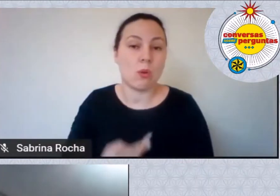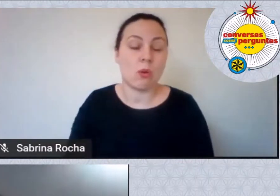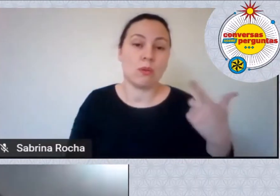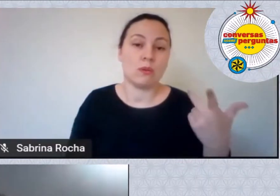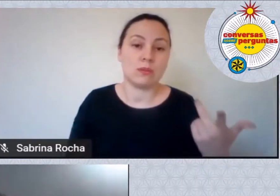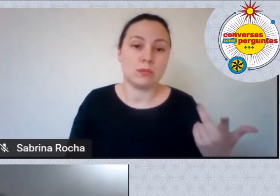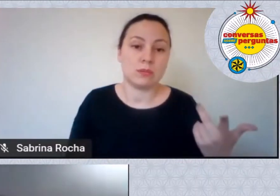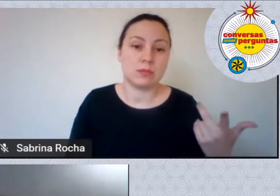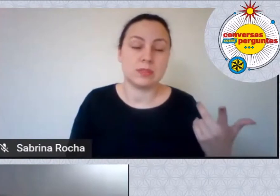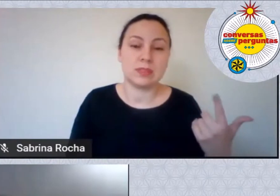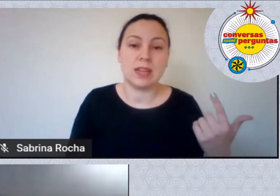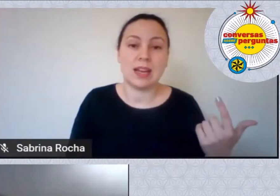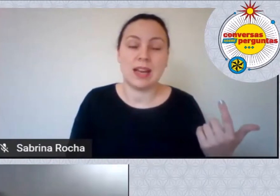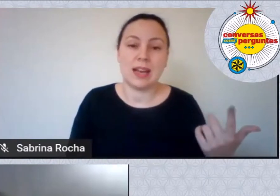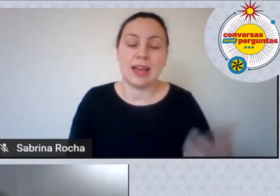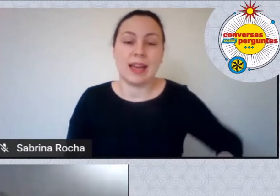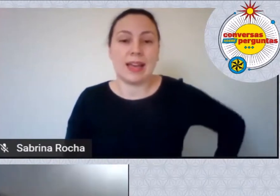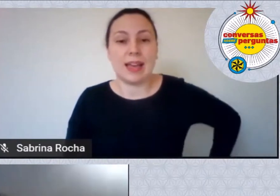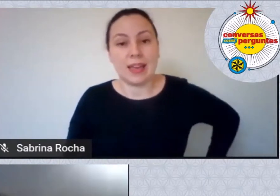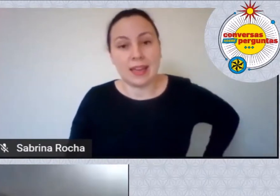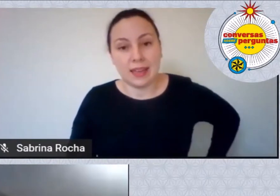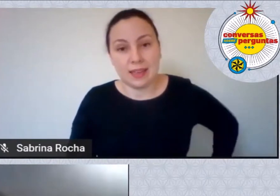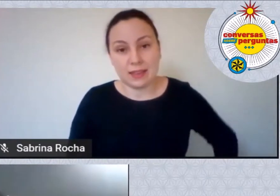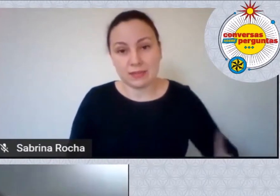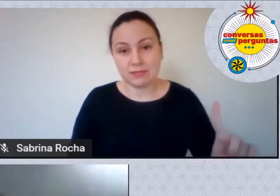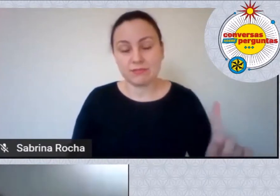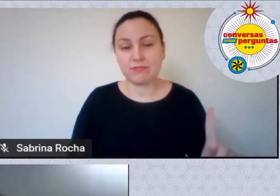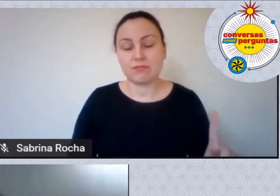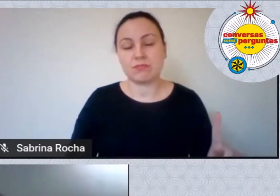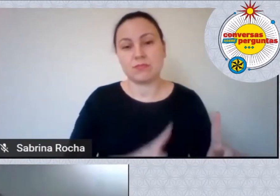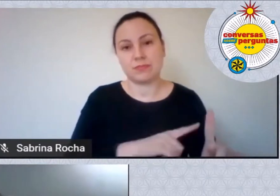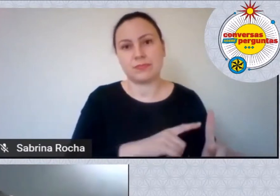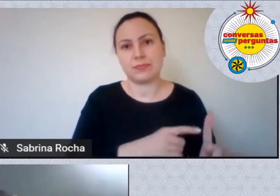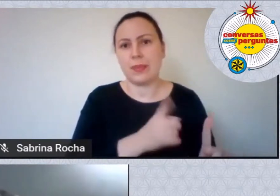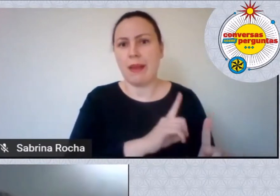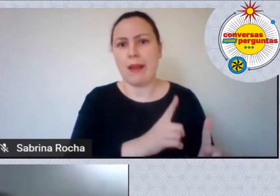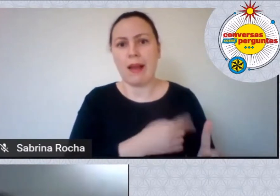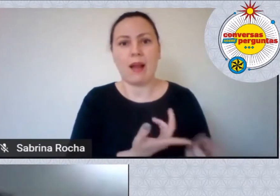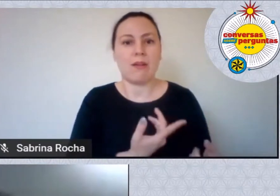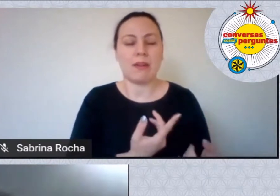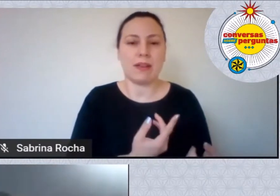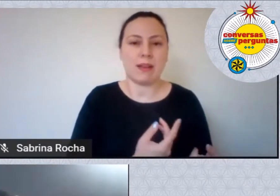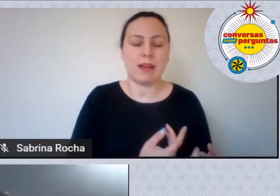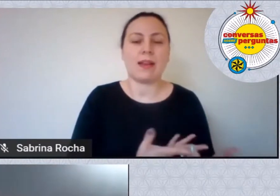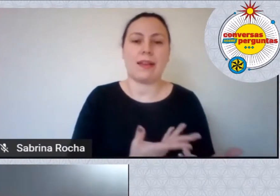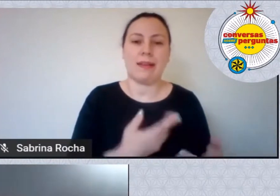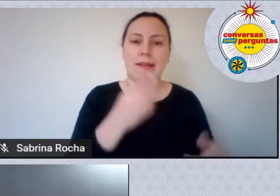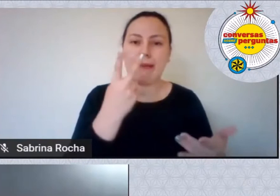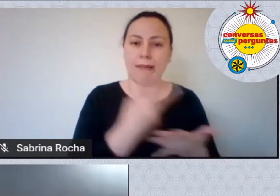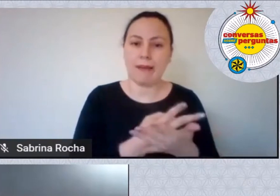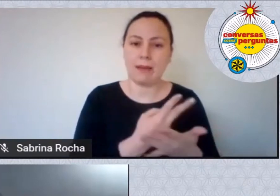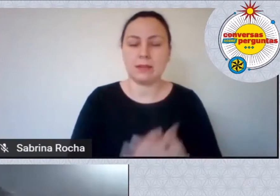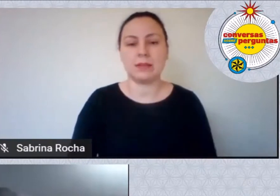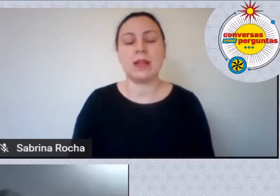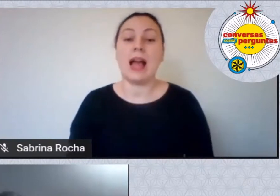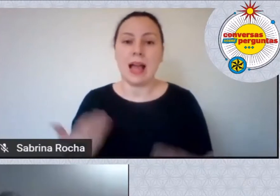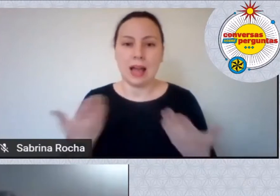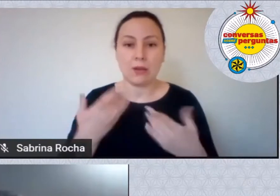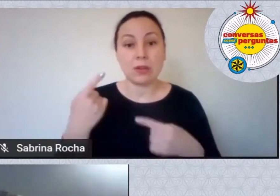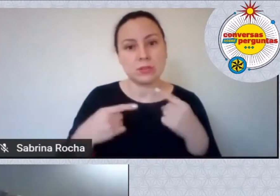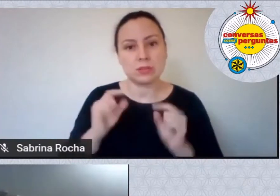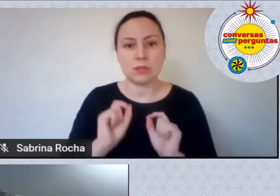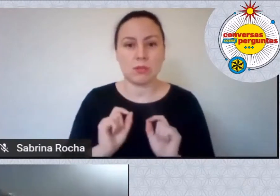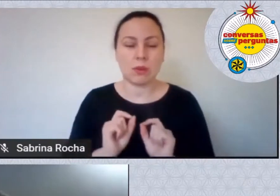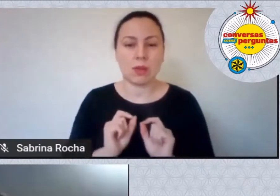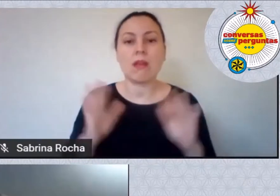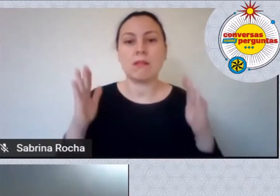em que todos estamos discutindo. E a escola? Com quantos alunos? Dá para ir nesse lugar? De que jeito? Quem são as pessoas